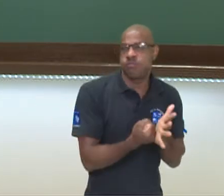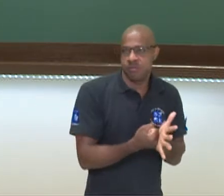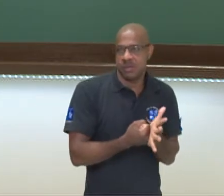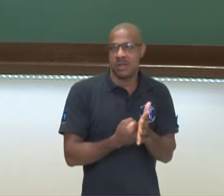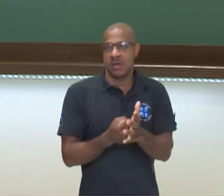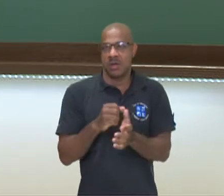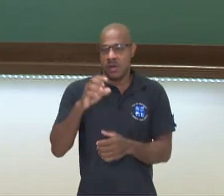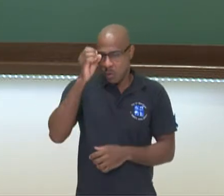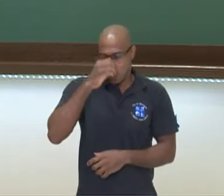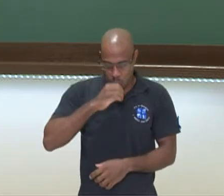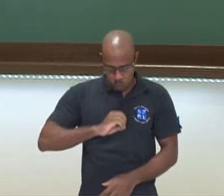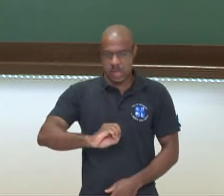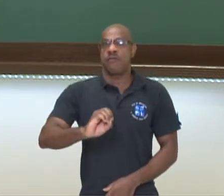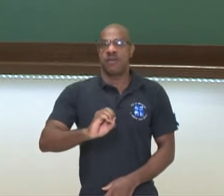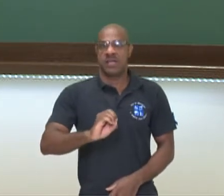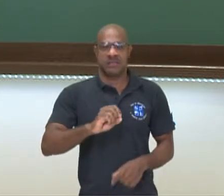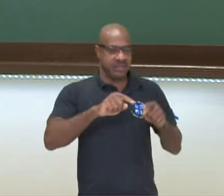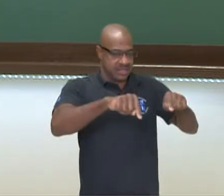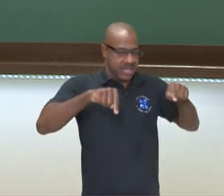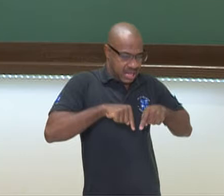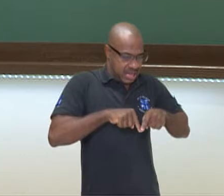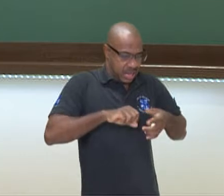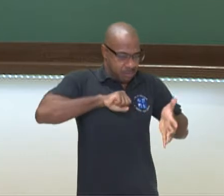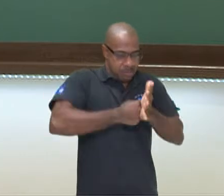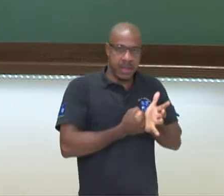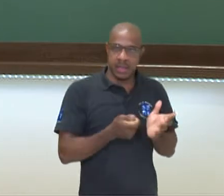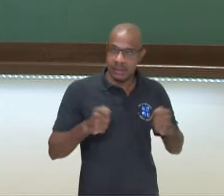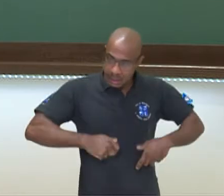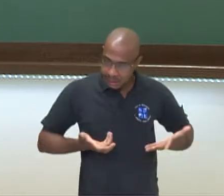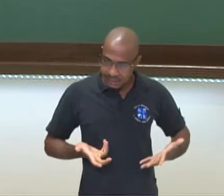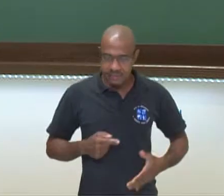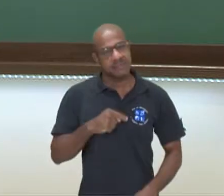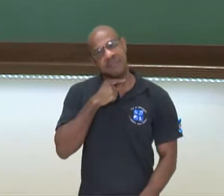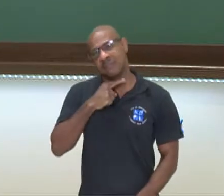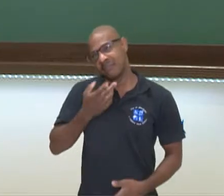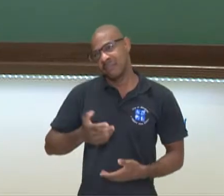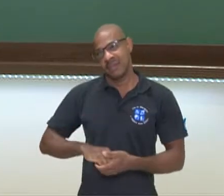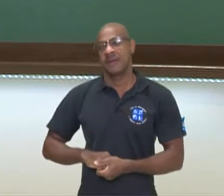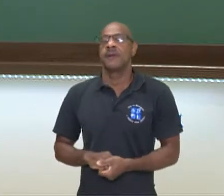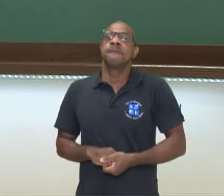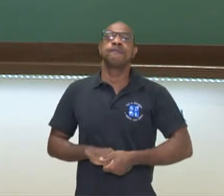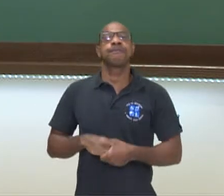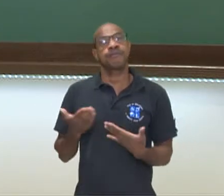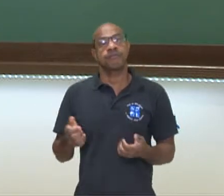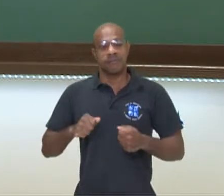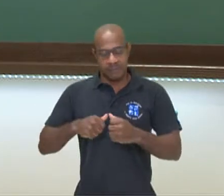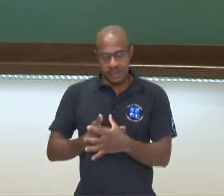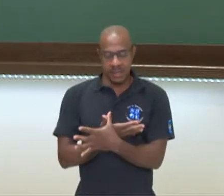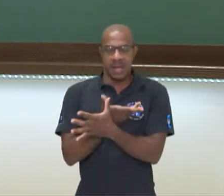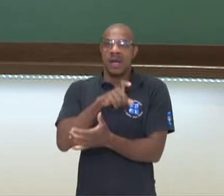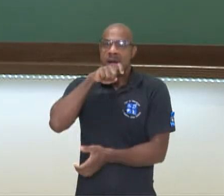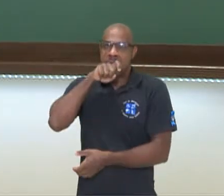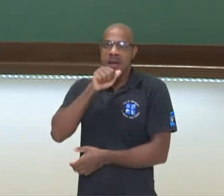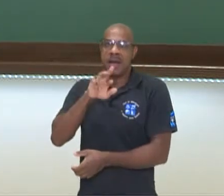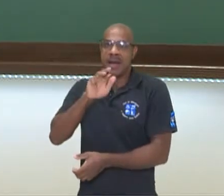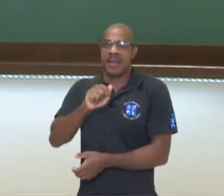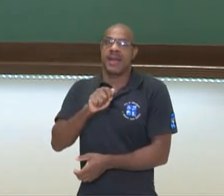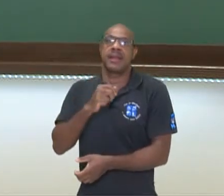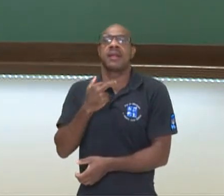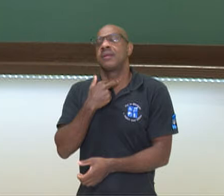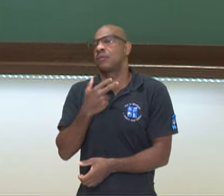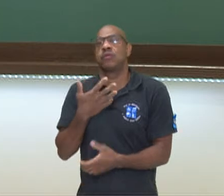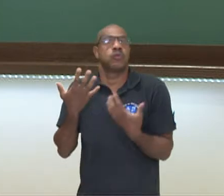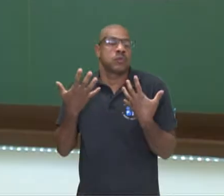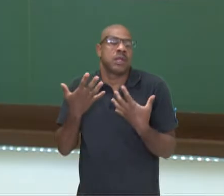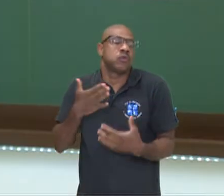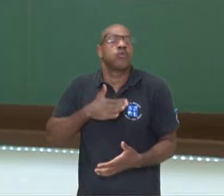sala? Não dá, né, gente? Assim como uma arara também não pode ficar trancada num viveiro. Mas o nosso exemplo